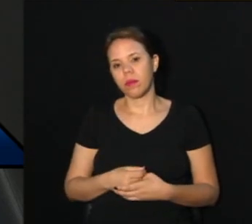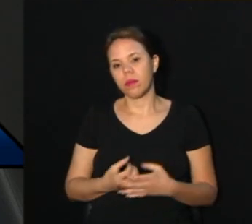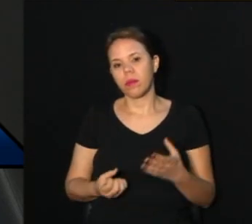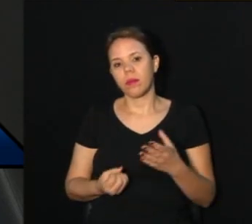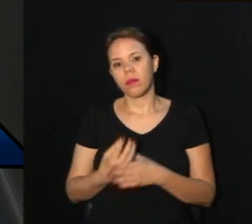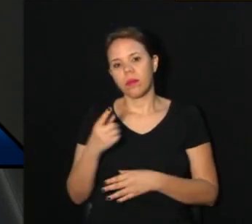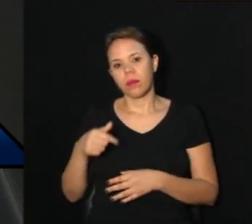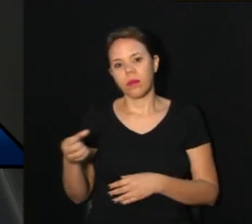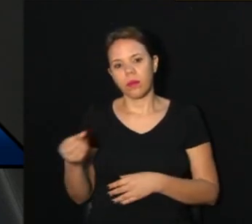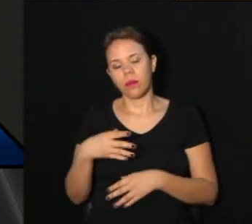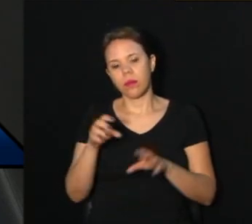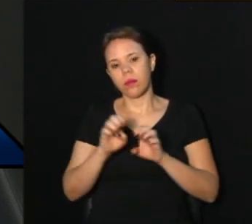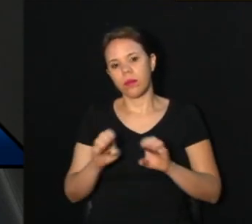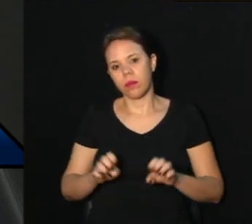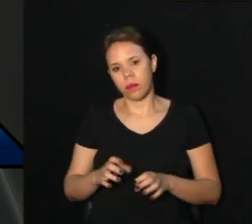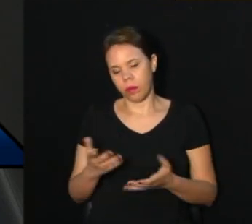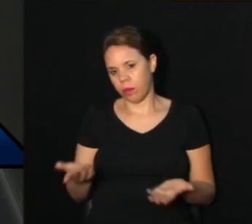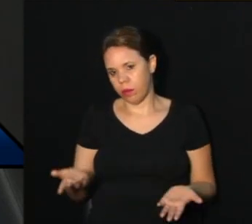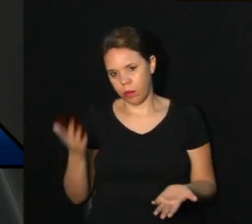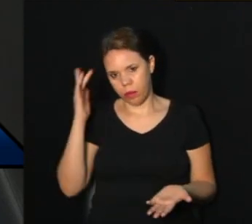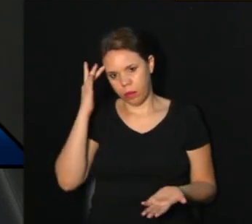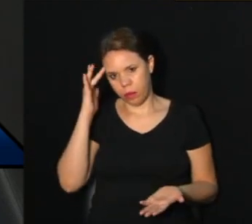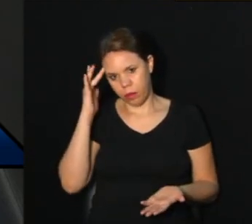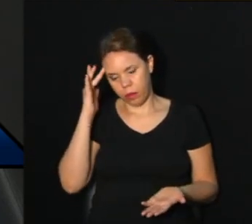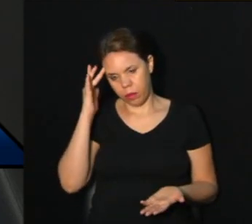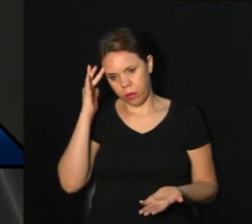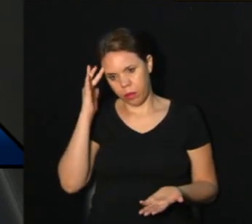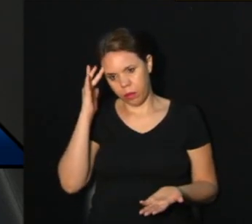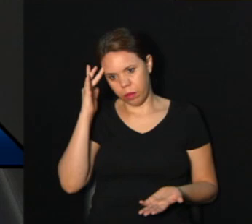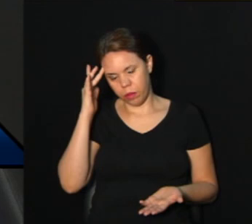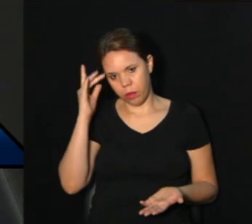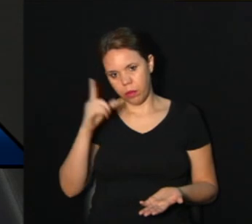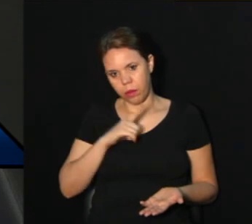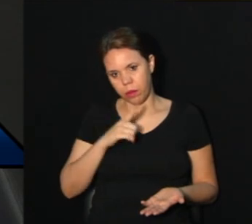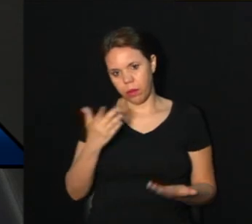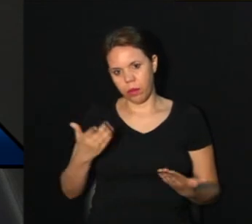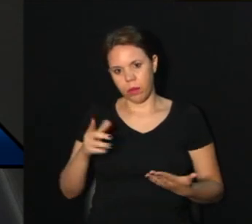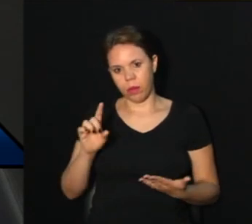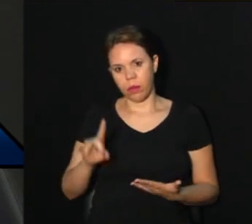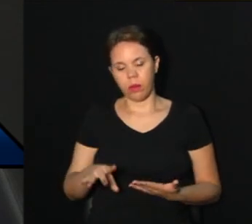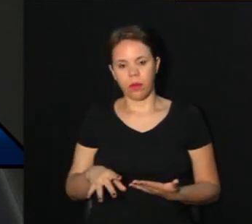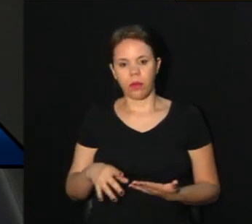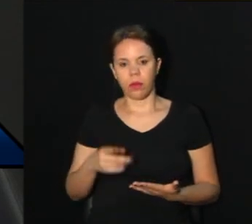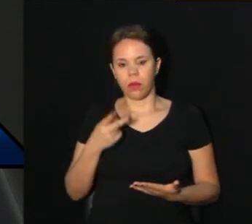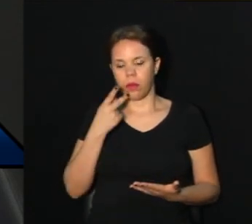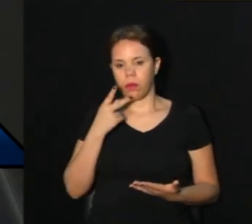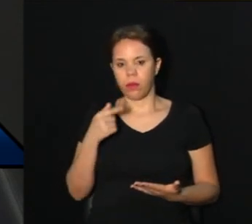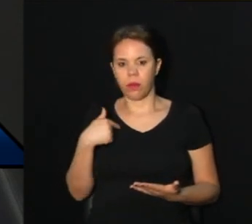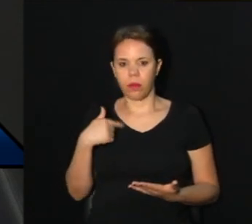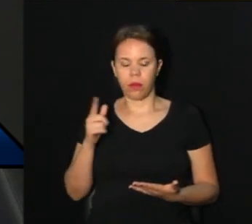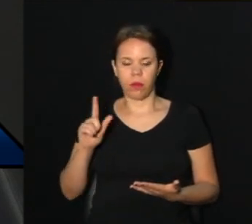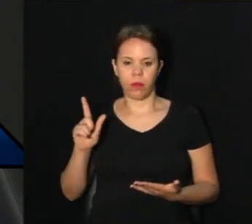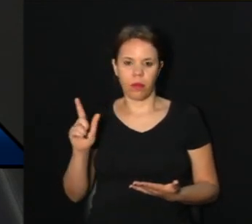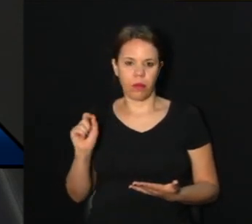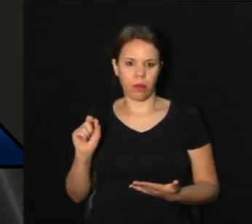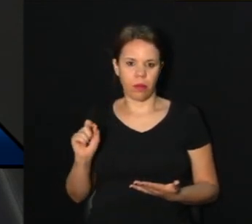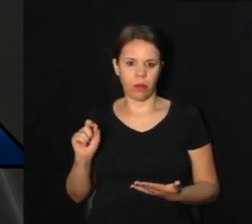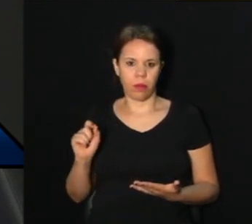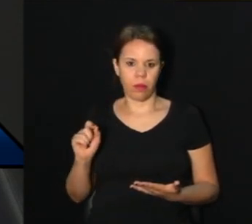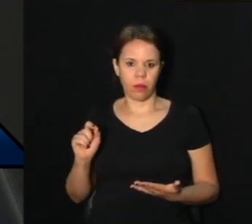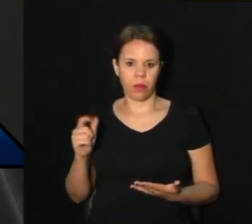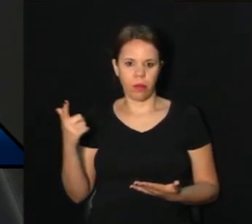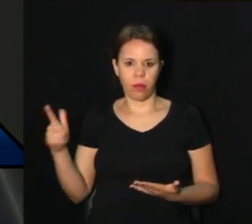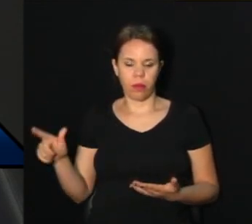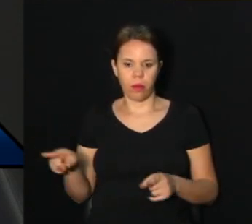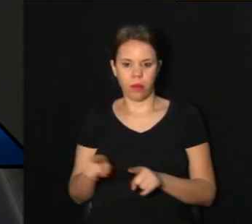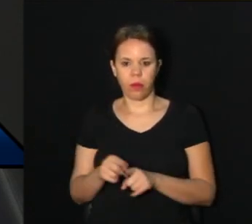criação dessa nova estrutura. Então, acho que é o que eu tenho para hoje, mas, obviamente, outros